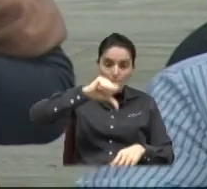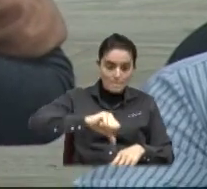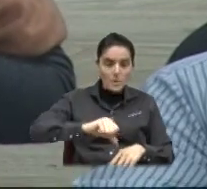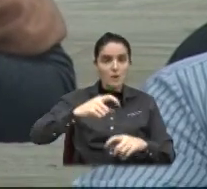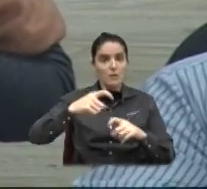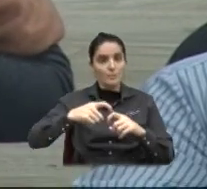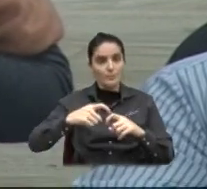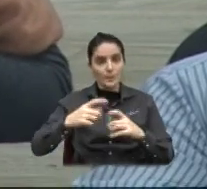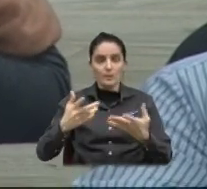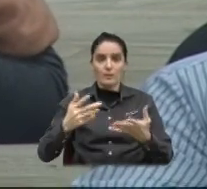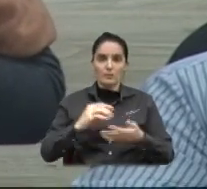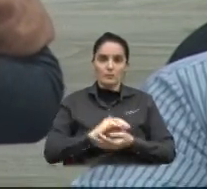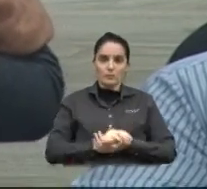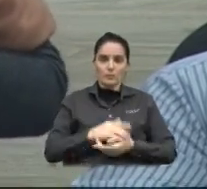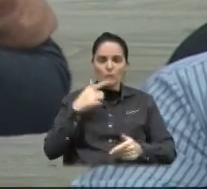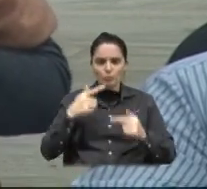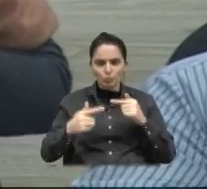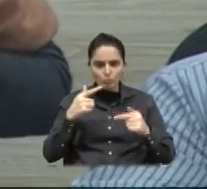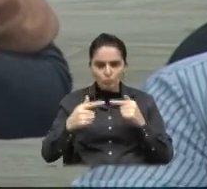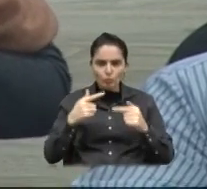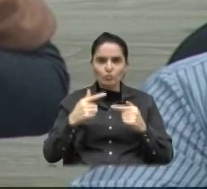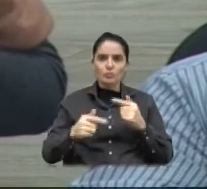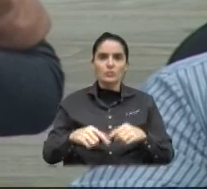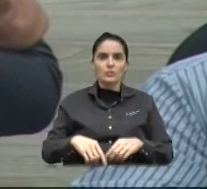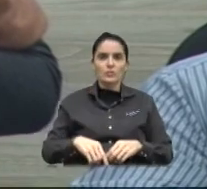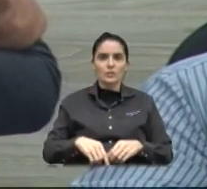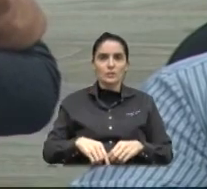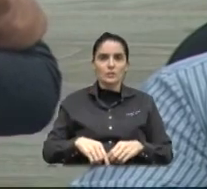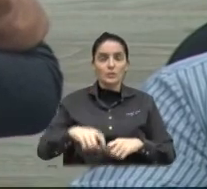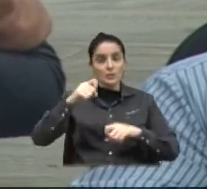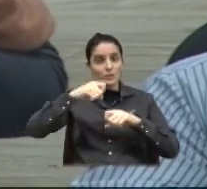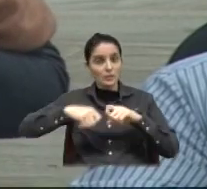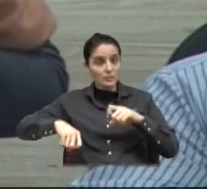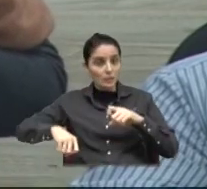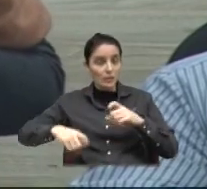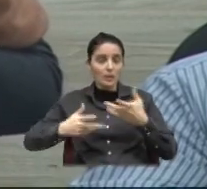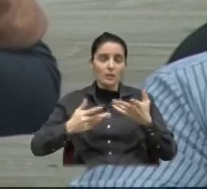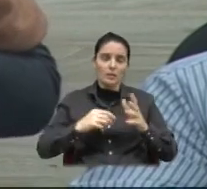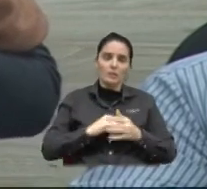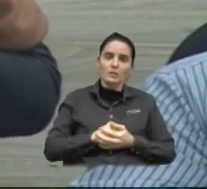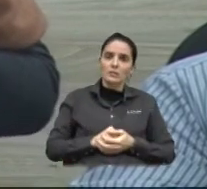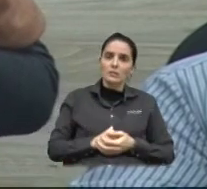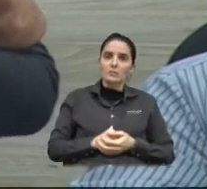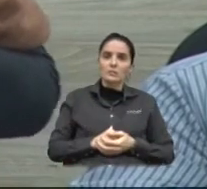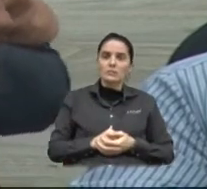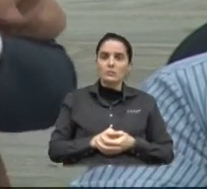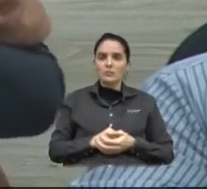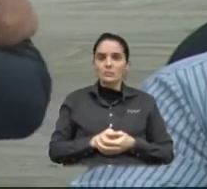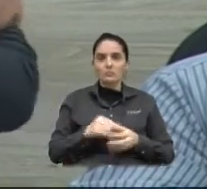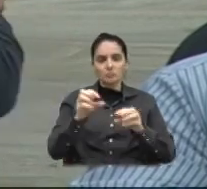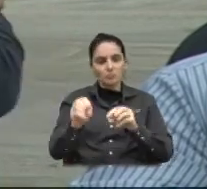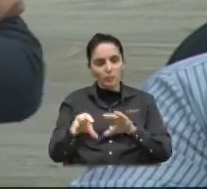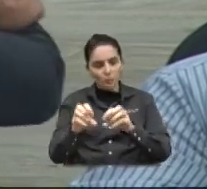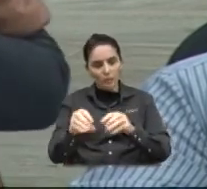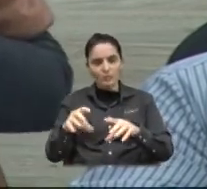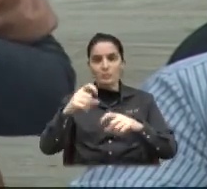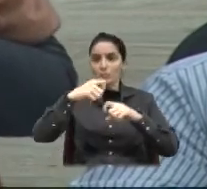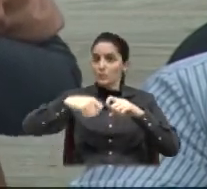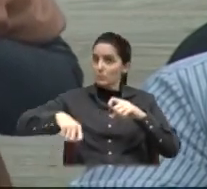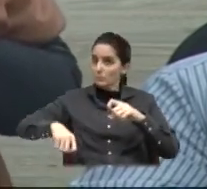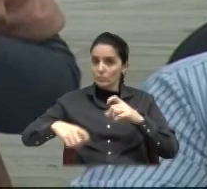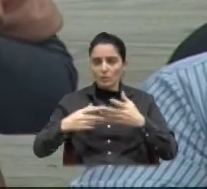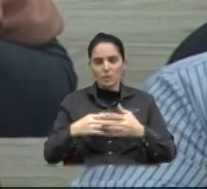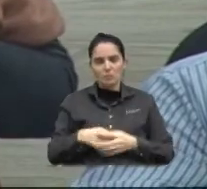e discussão de gênero diz que a educação sexual à opção sexual seja lá como